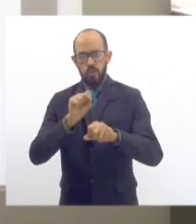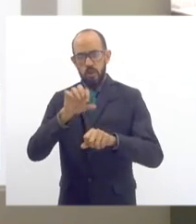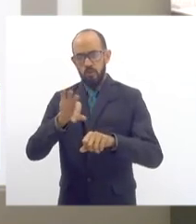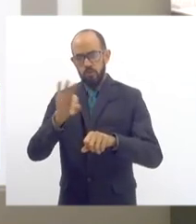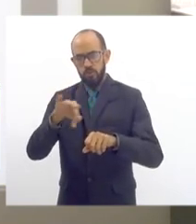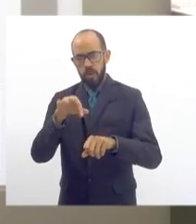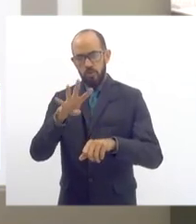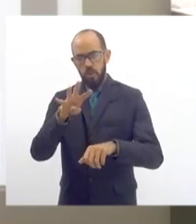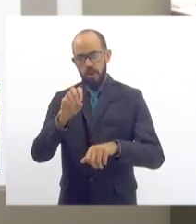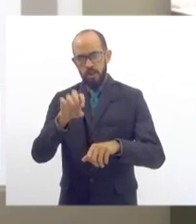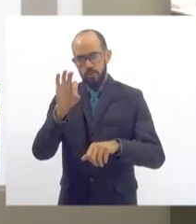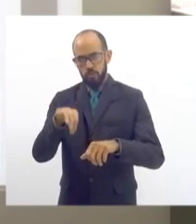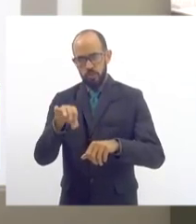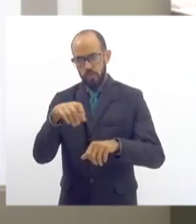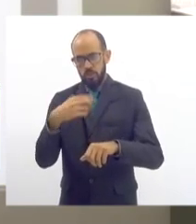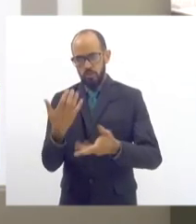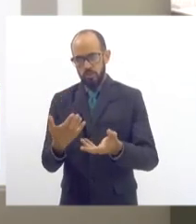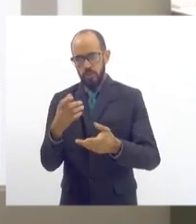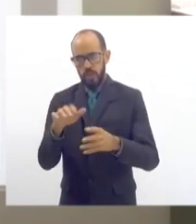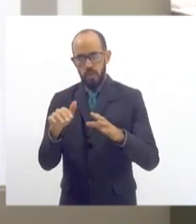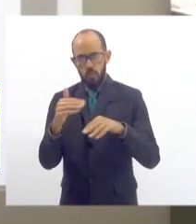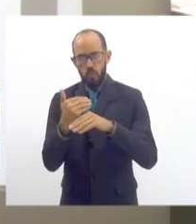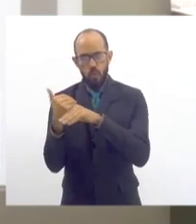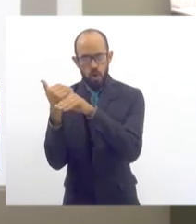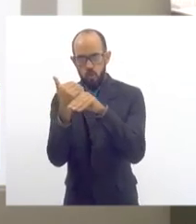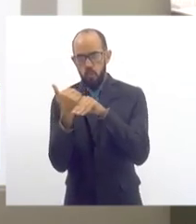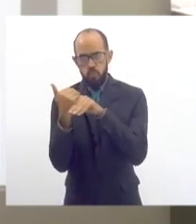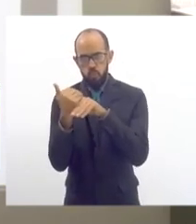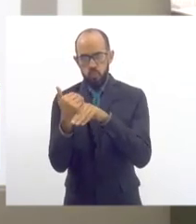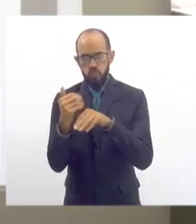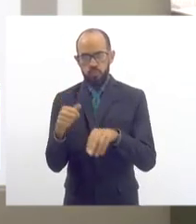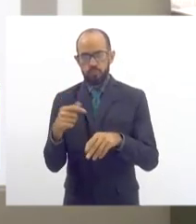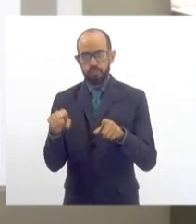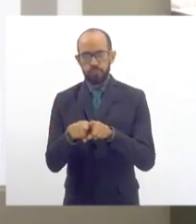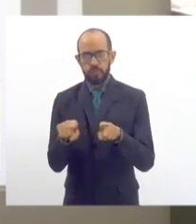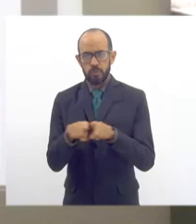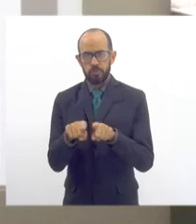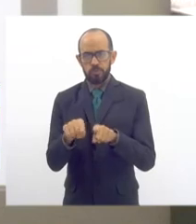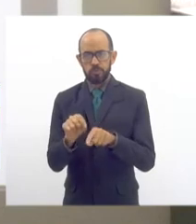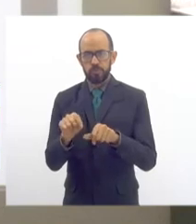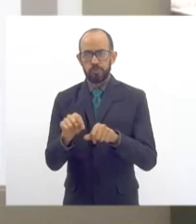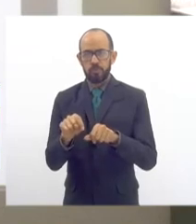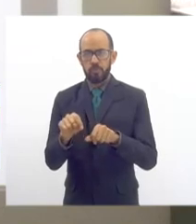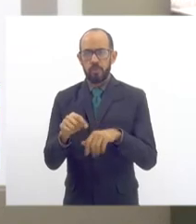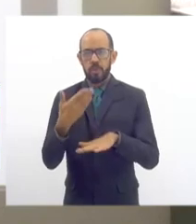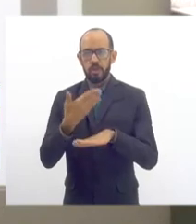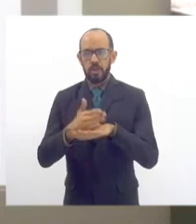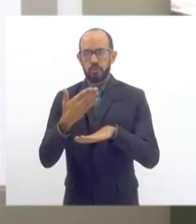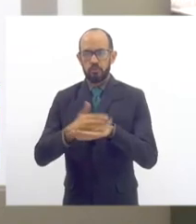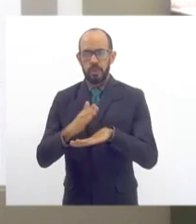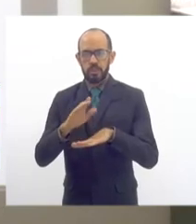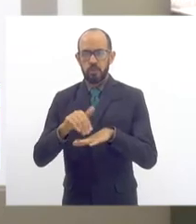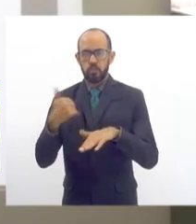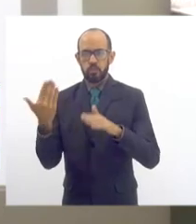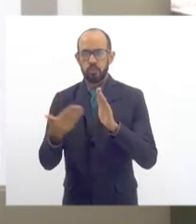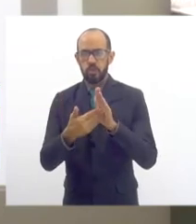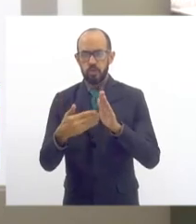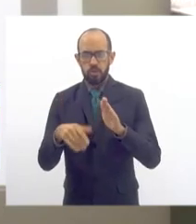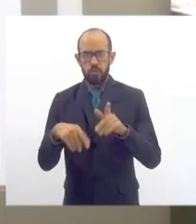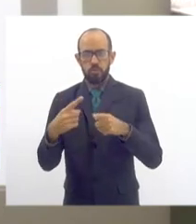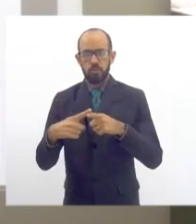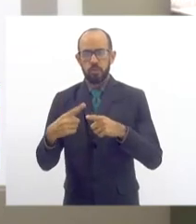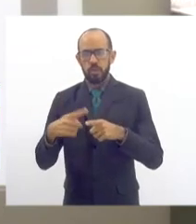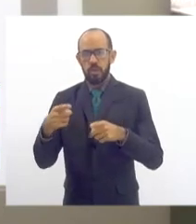todos. E a percepção de forma integral. Hoje em dia a gente recebe apenas 5% depois de 3 anos de casa,